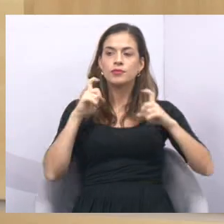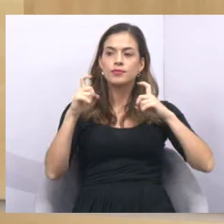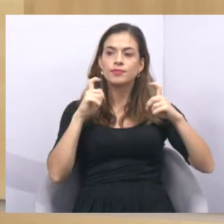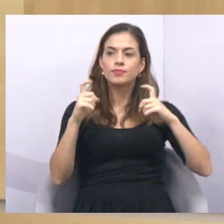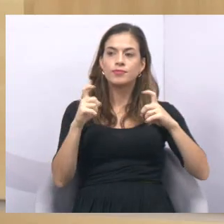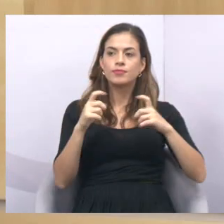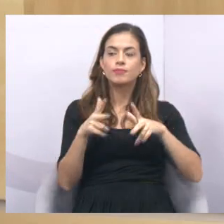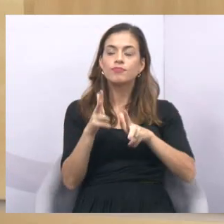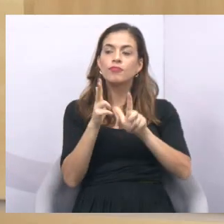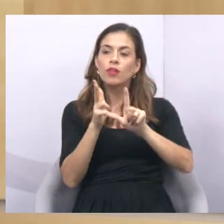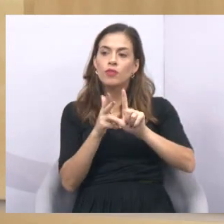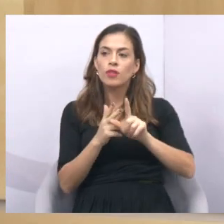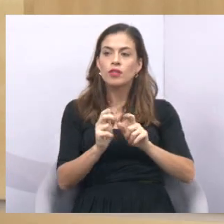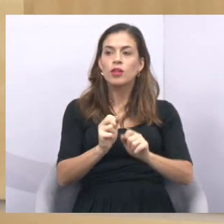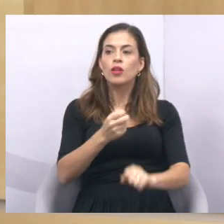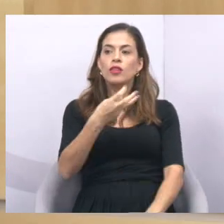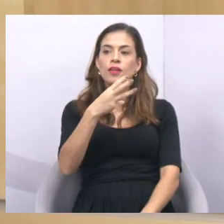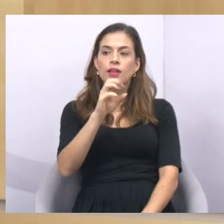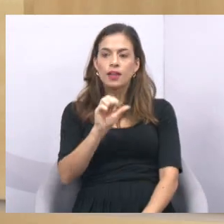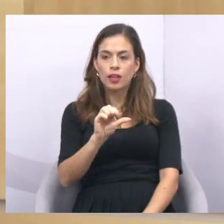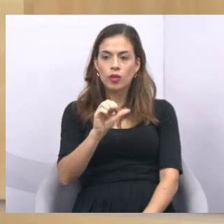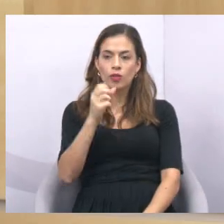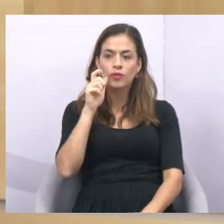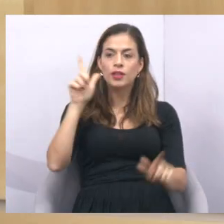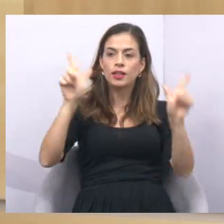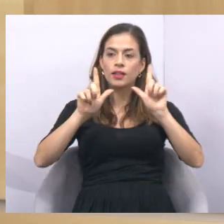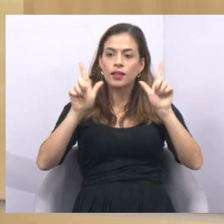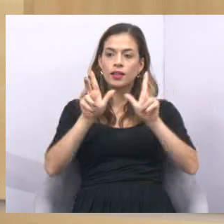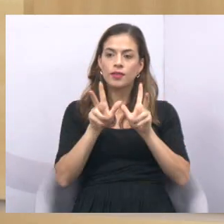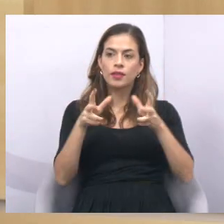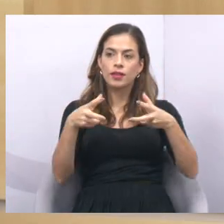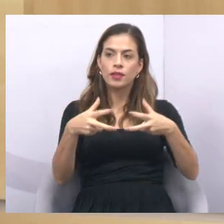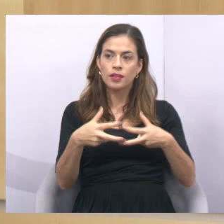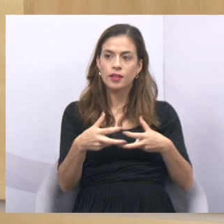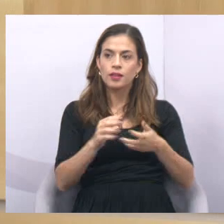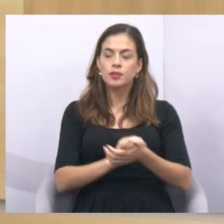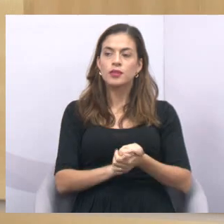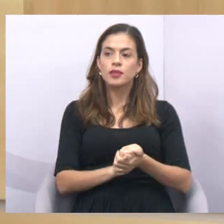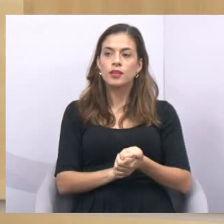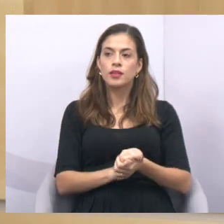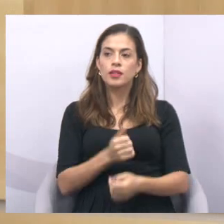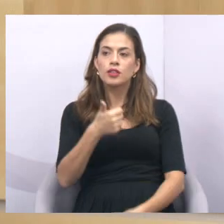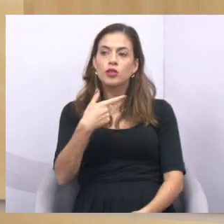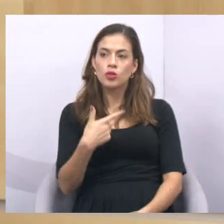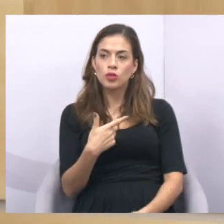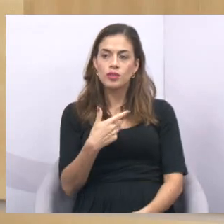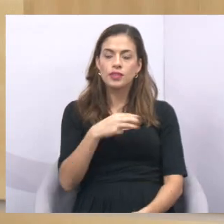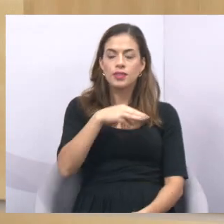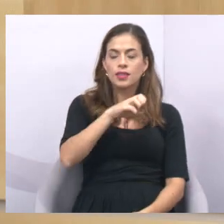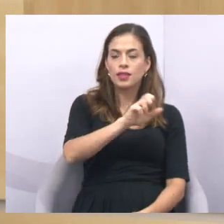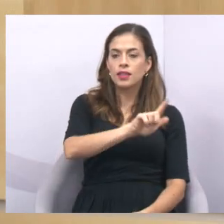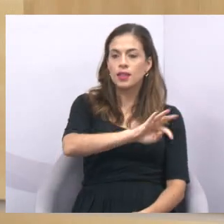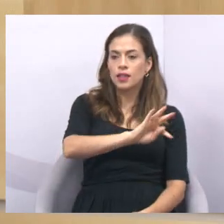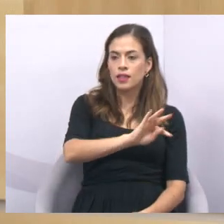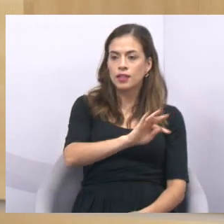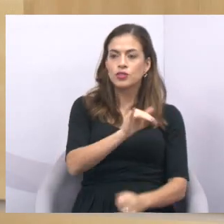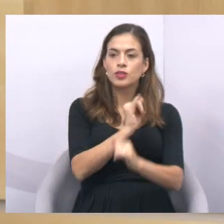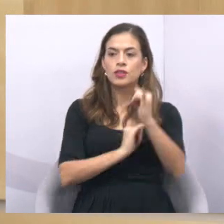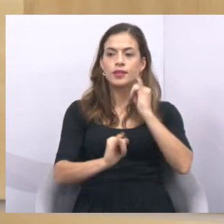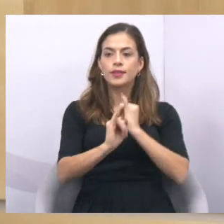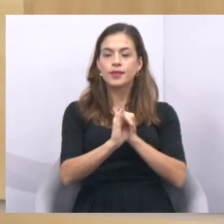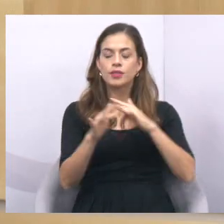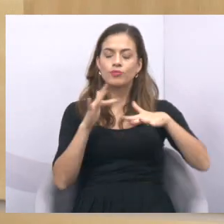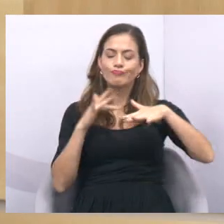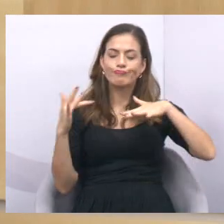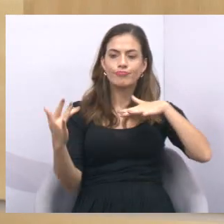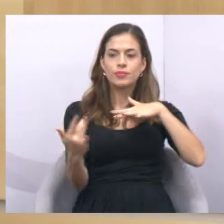TV Câmara de Jacareí nos canais 39.2 UHF Digital, 12 da NET e também pela internet em nossas redes